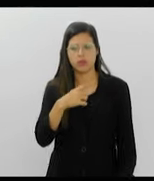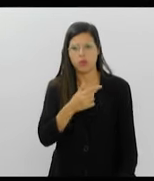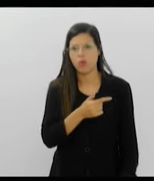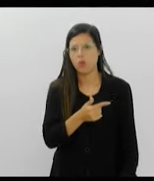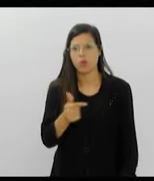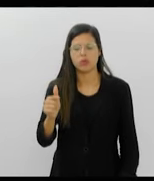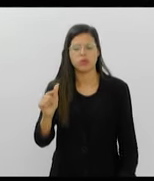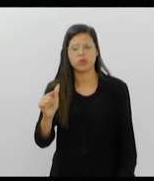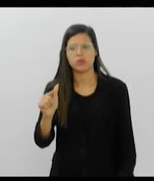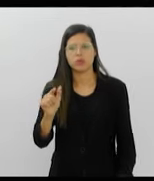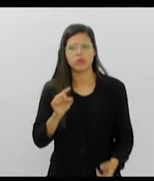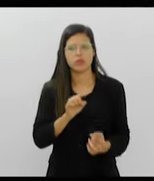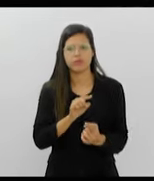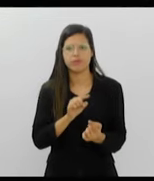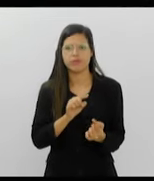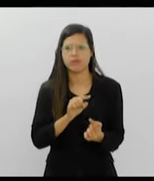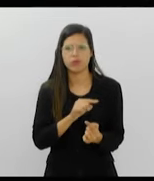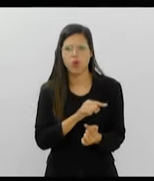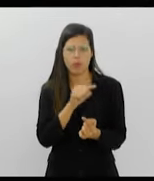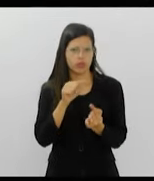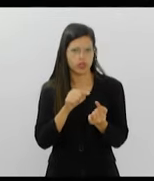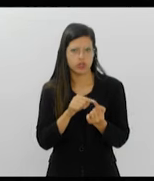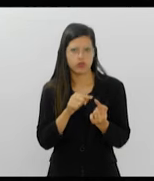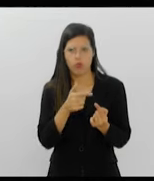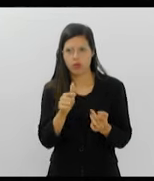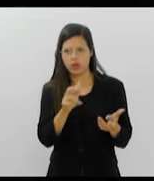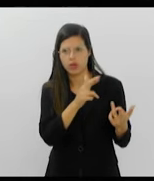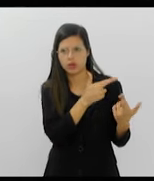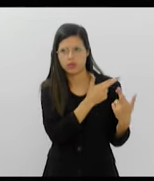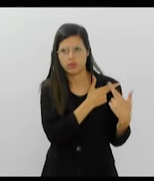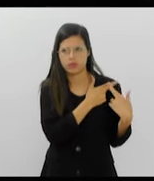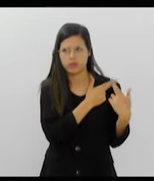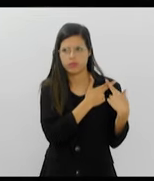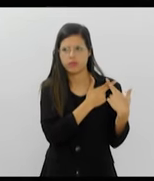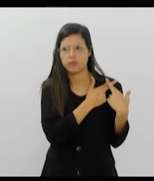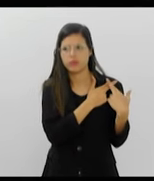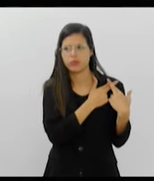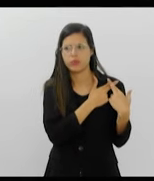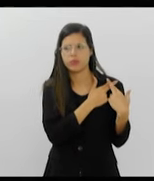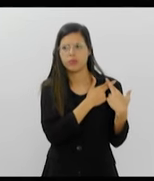missão. E eu não arredo o pé